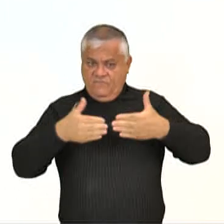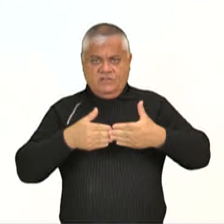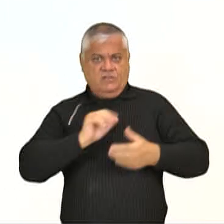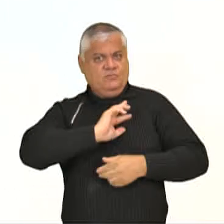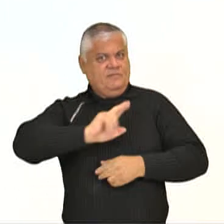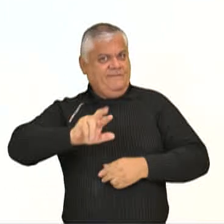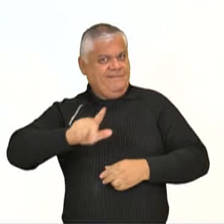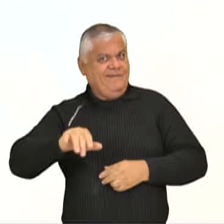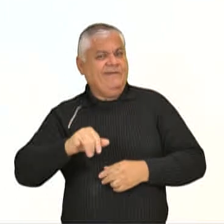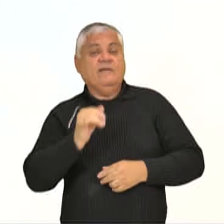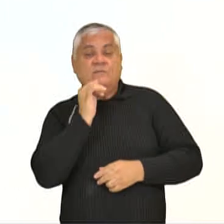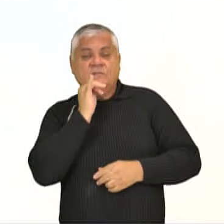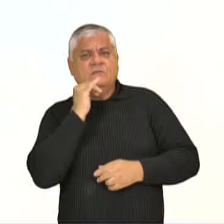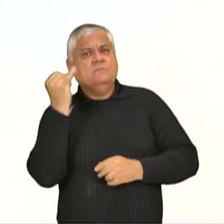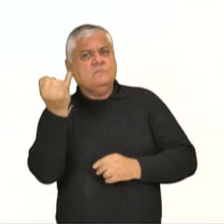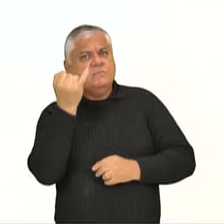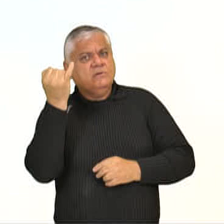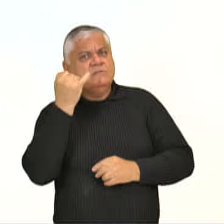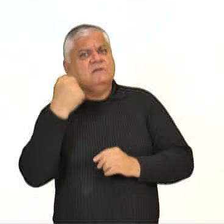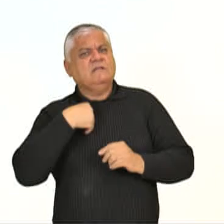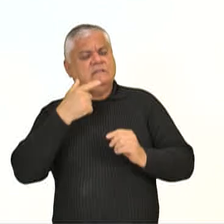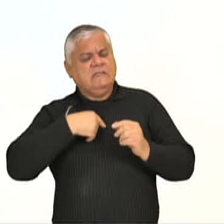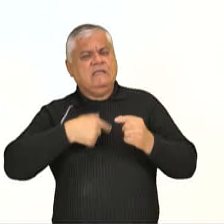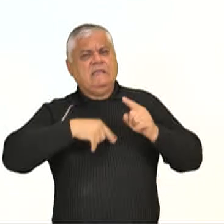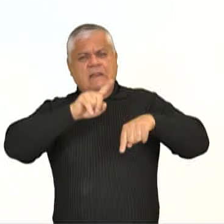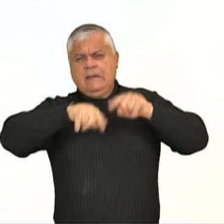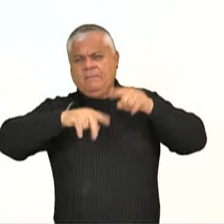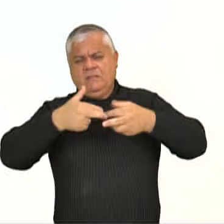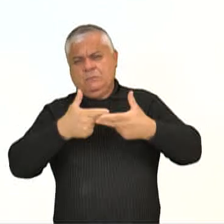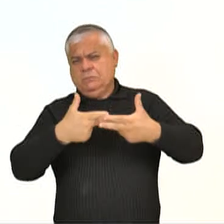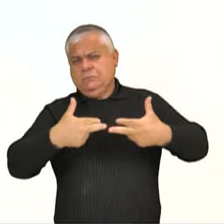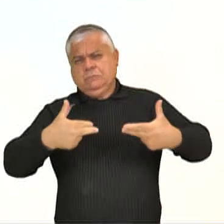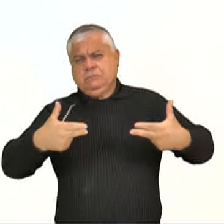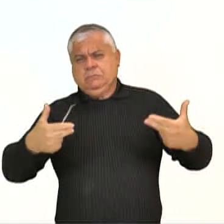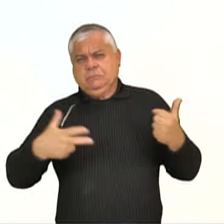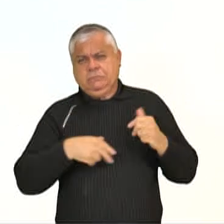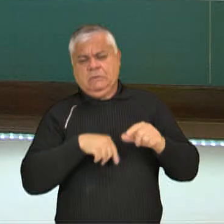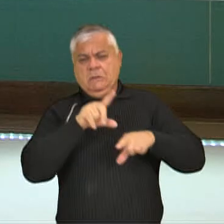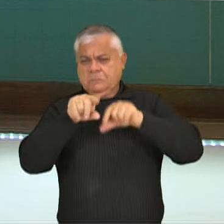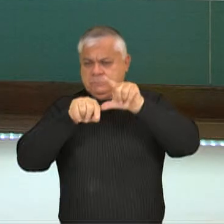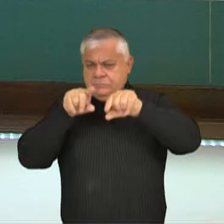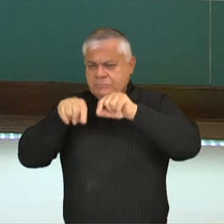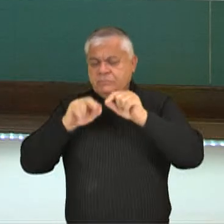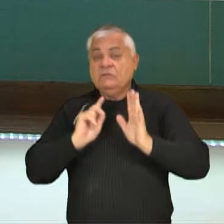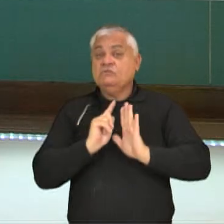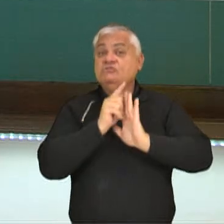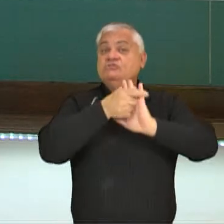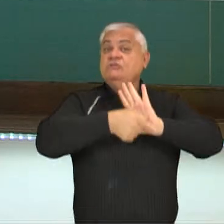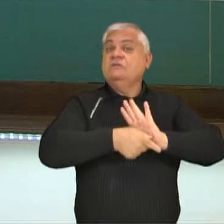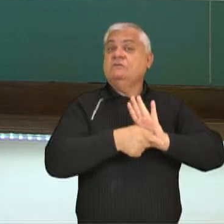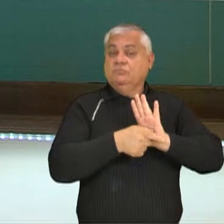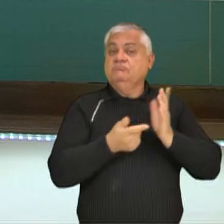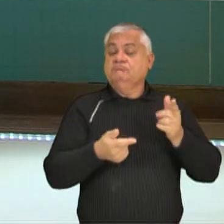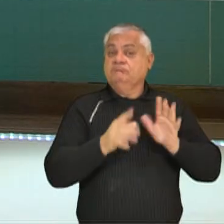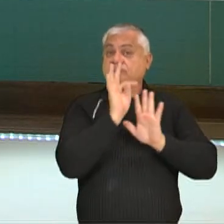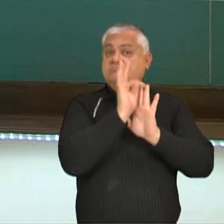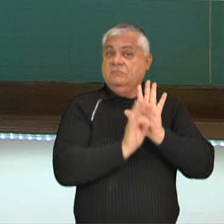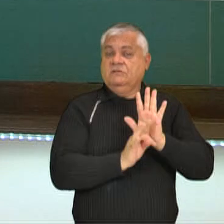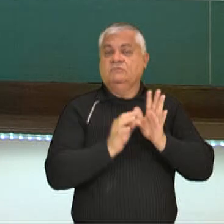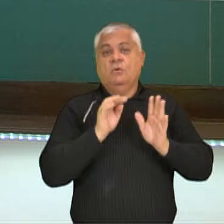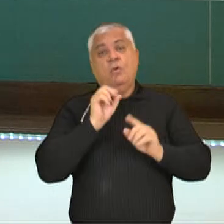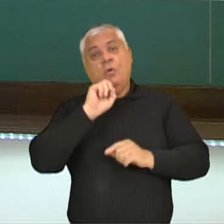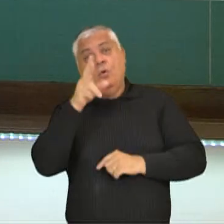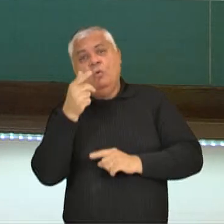ressaltar. Por isso eu posso ter vários elementos flexibilizados na hora de definir um certo gênero textual, né? Ou gênero do discurso,